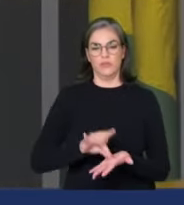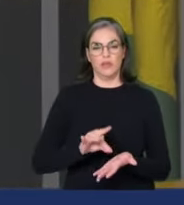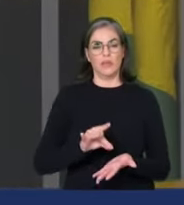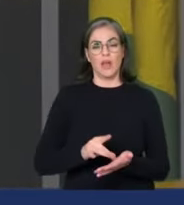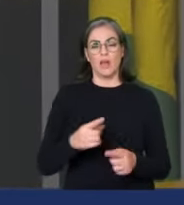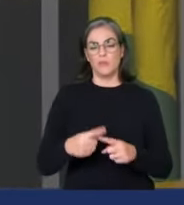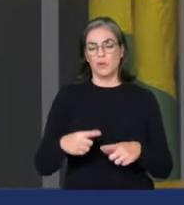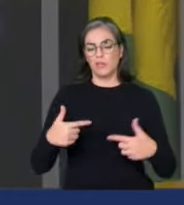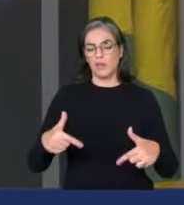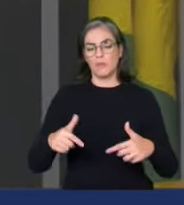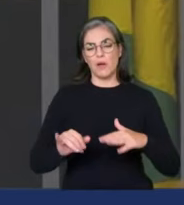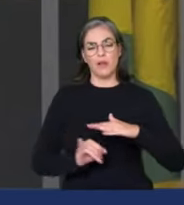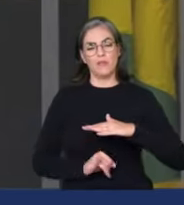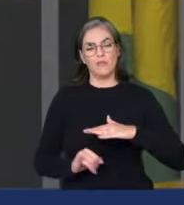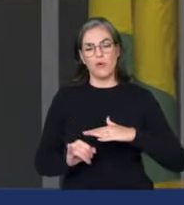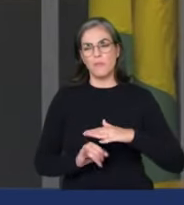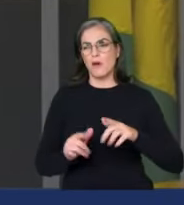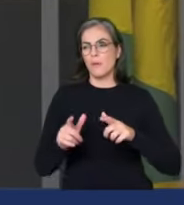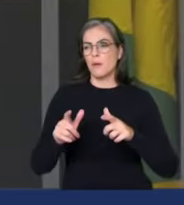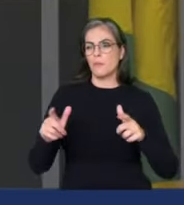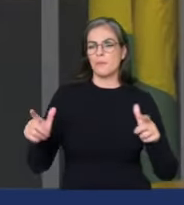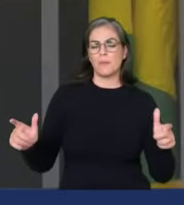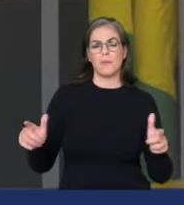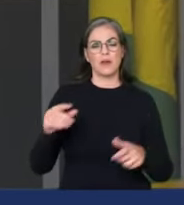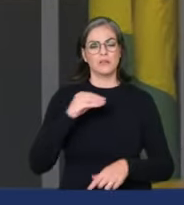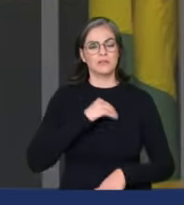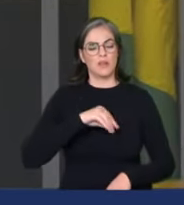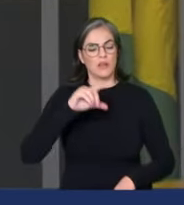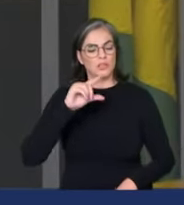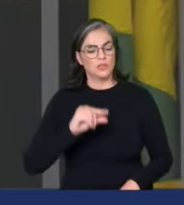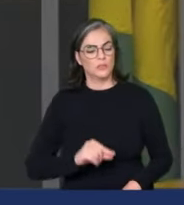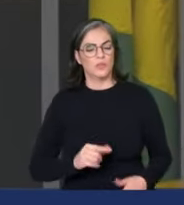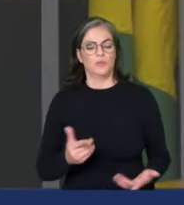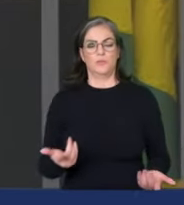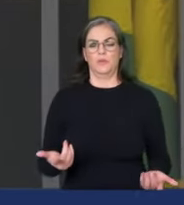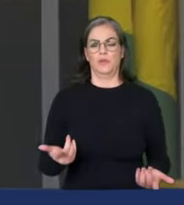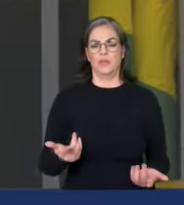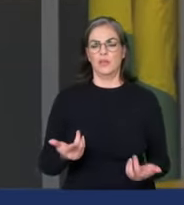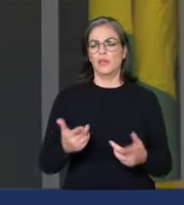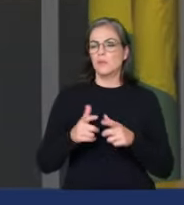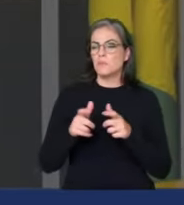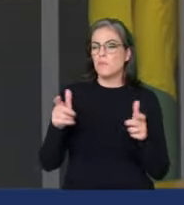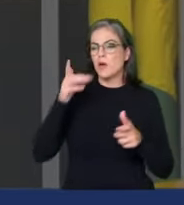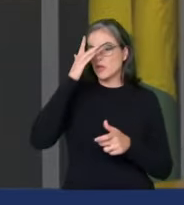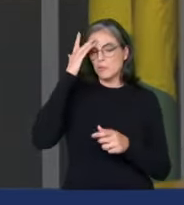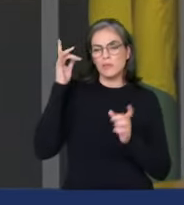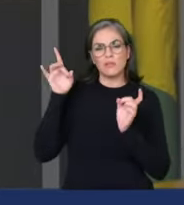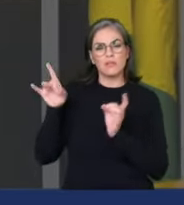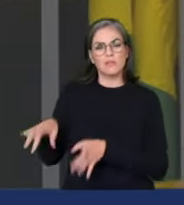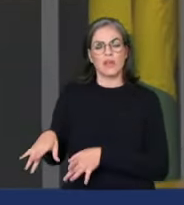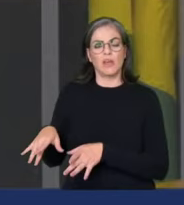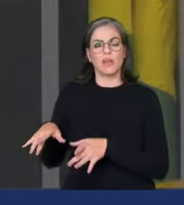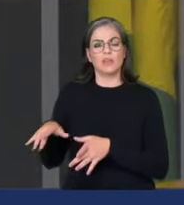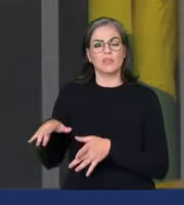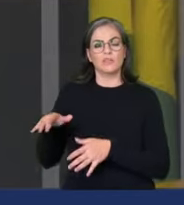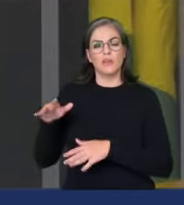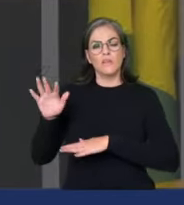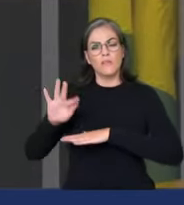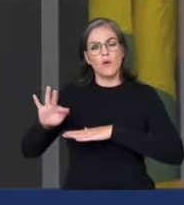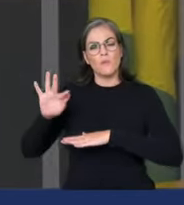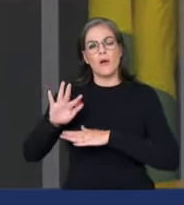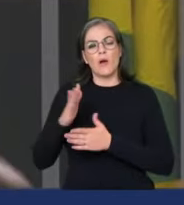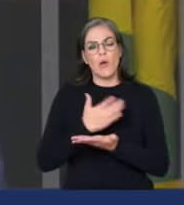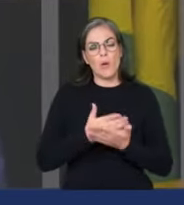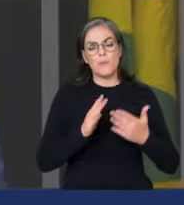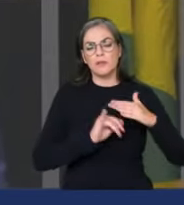da pejotização, da diminuição de salários, dessa farsa que muitas vezes é, não quer dizer que, não é,